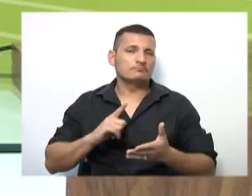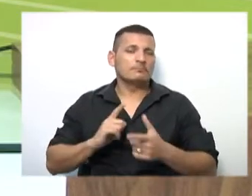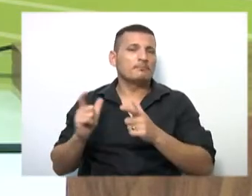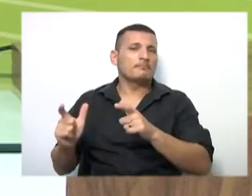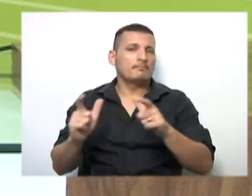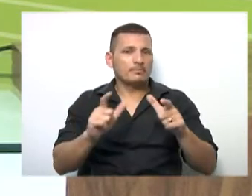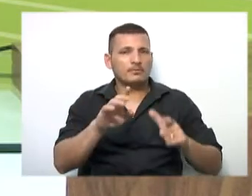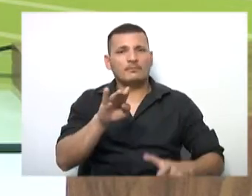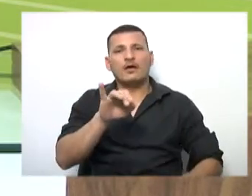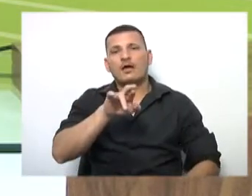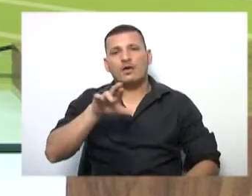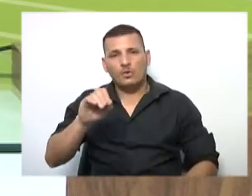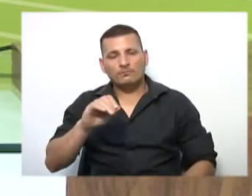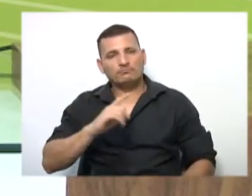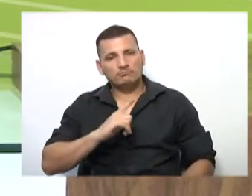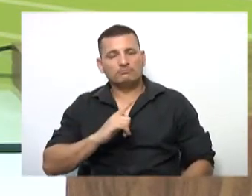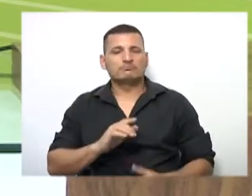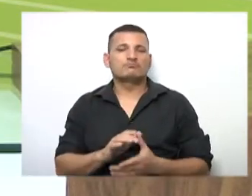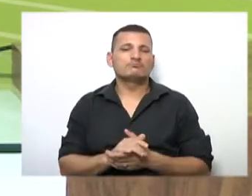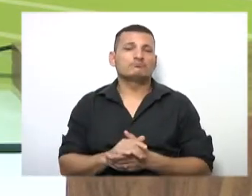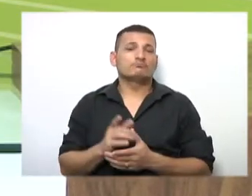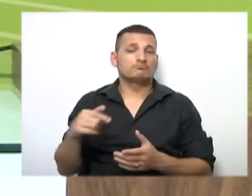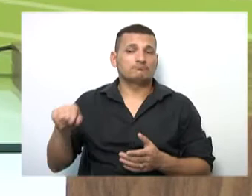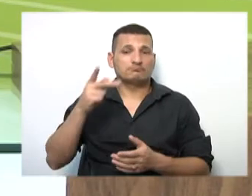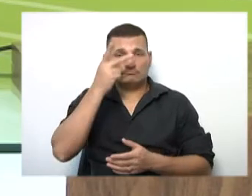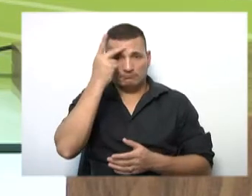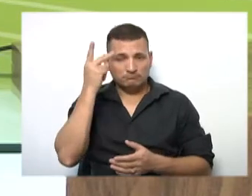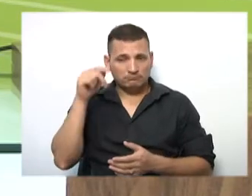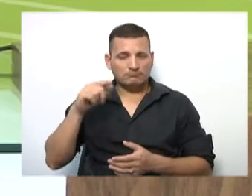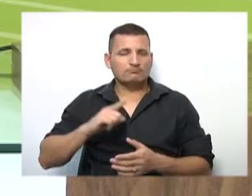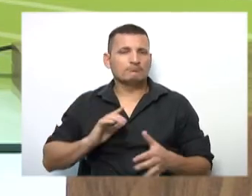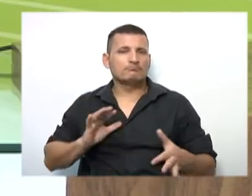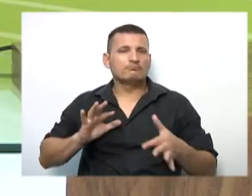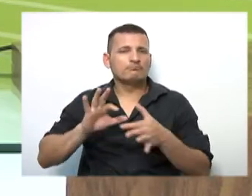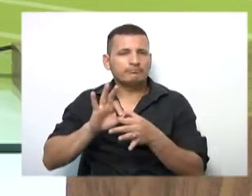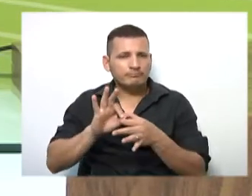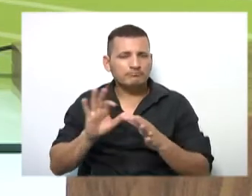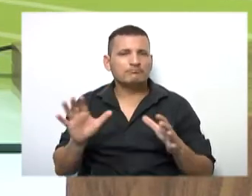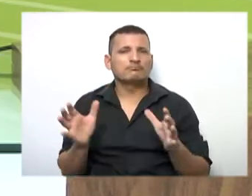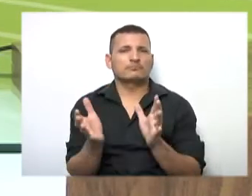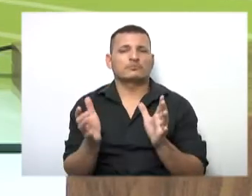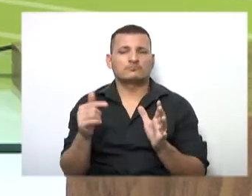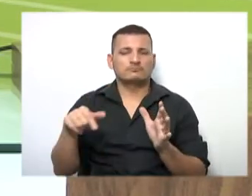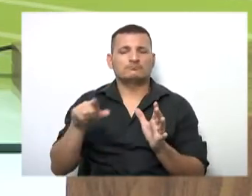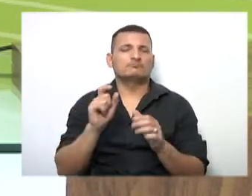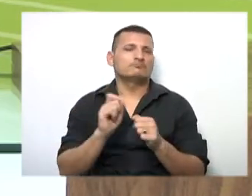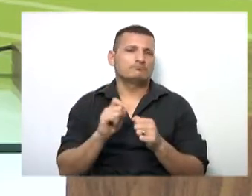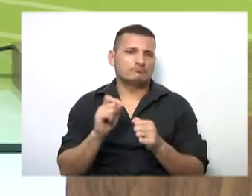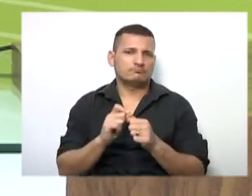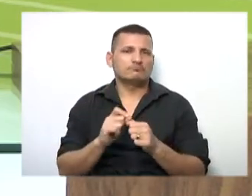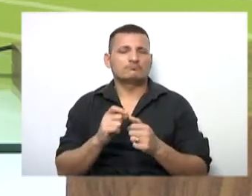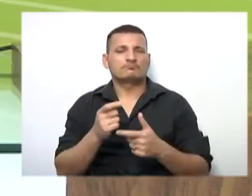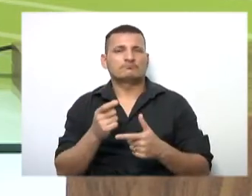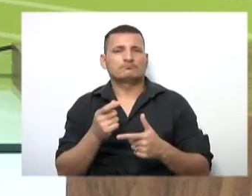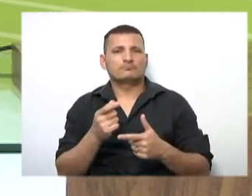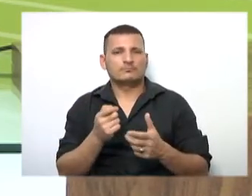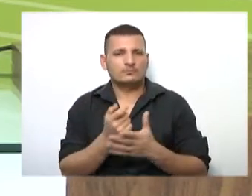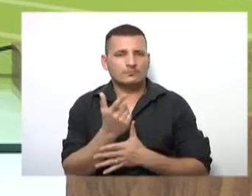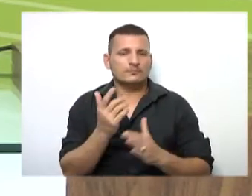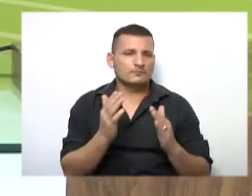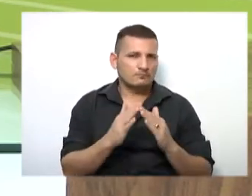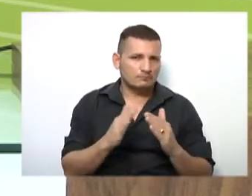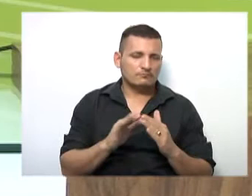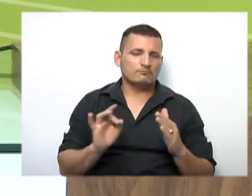bairro mutirão, onde as pessoas se unem para fazer, na forma de mutirão, construir as casas. Então compra o material, cada um compra o